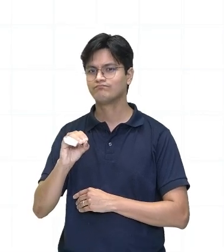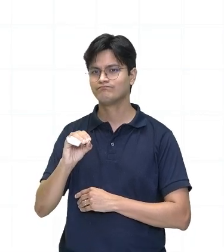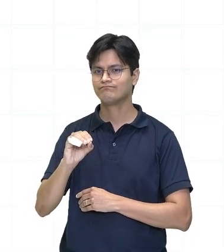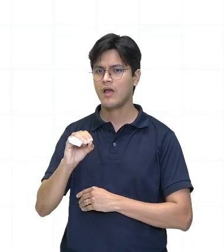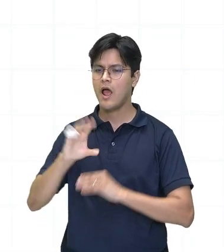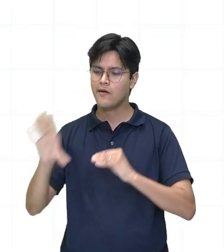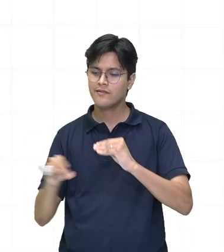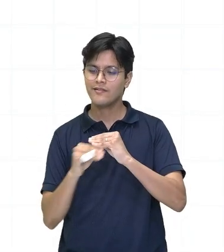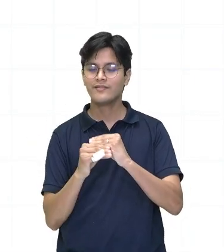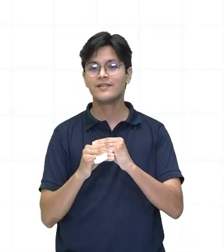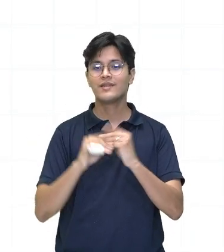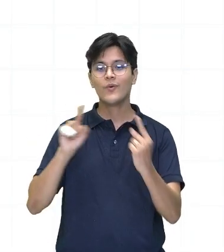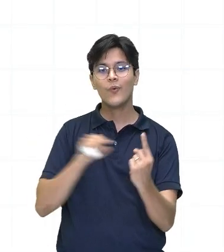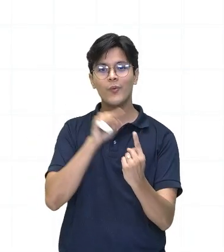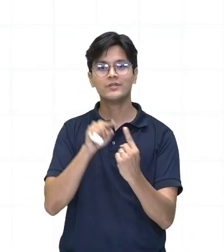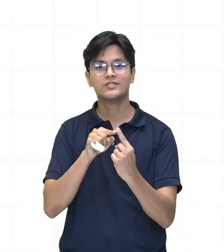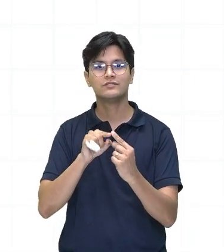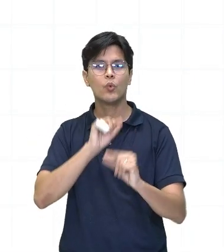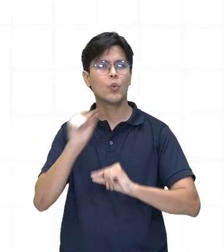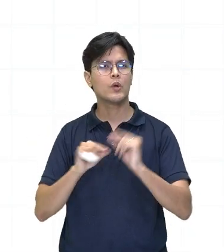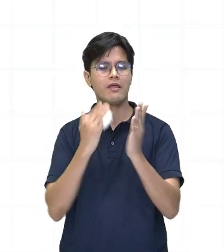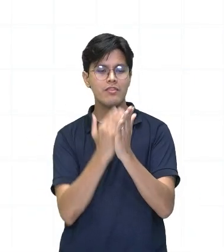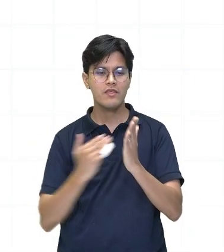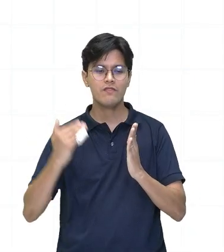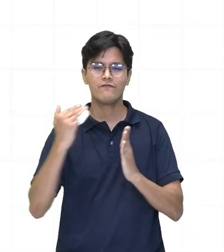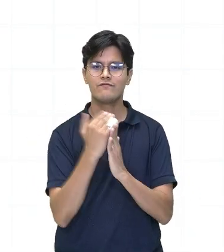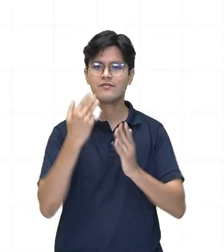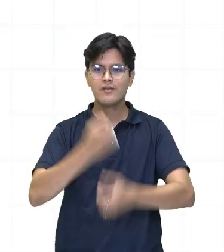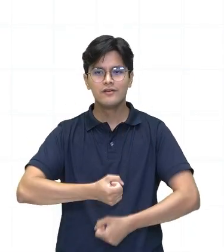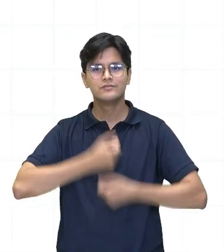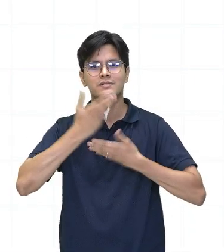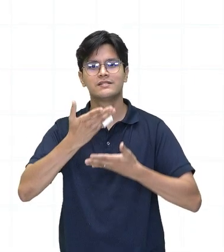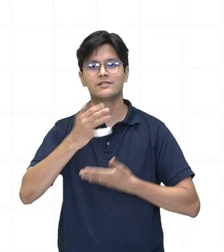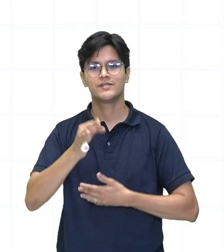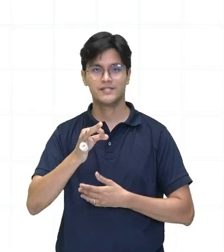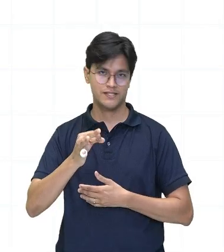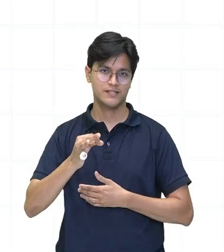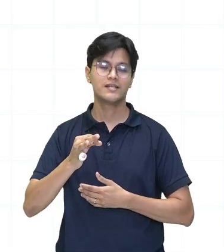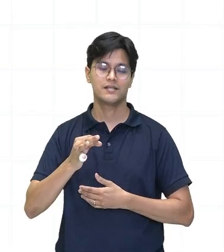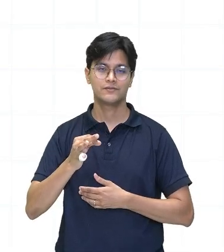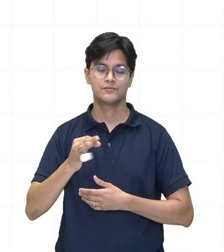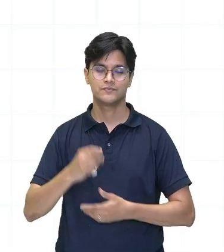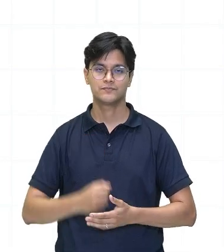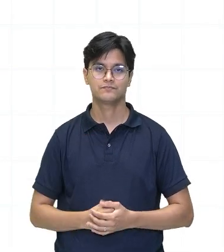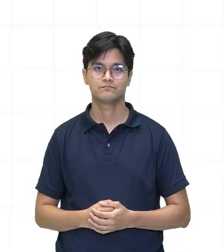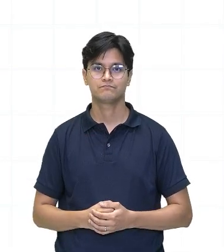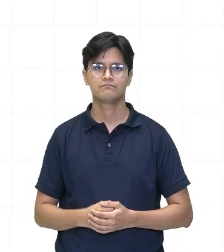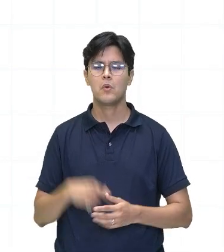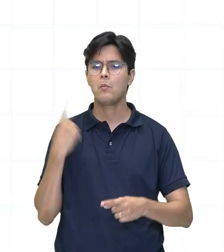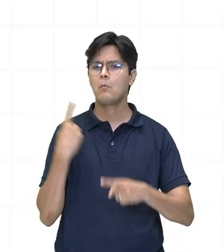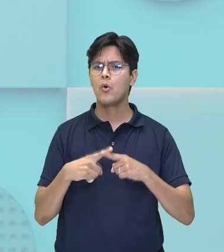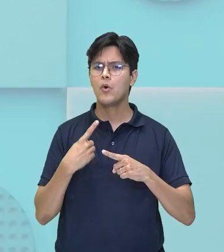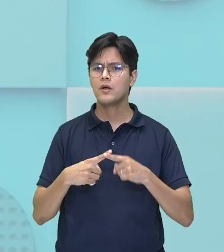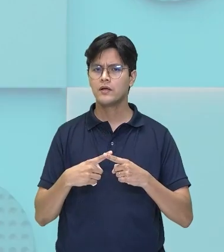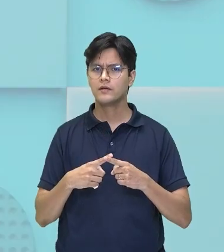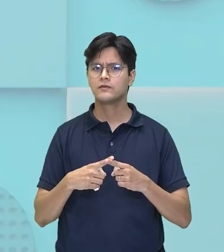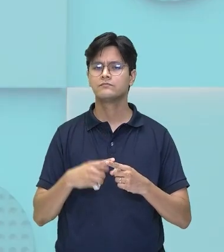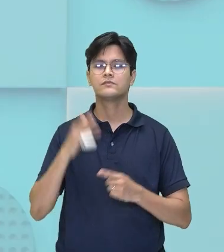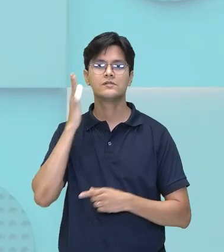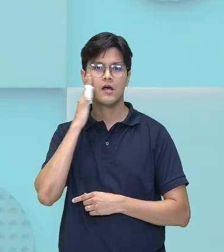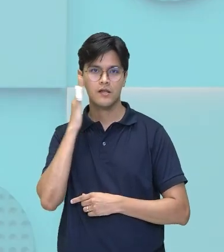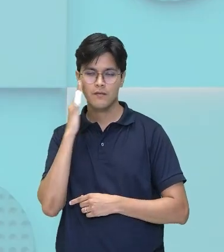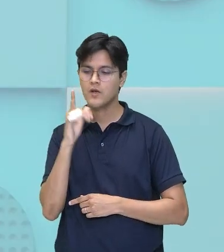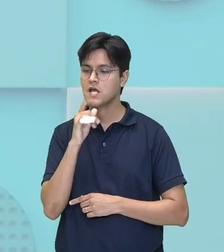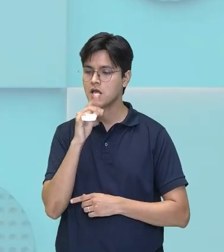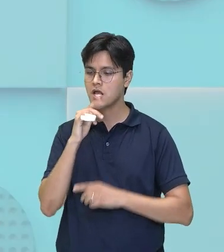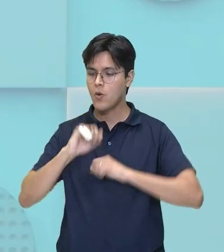intensificar, exaltar esse sentido do salgado em si. Porque sabemos que o mar é